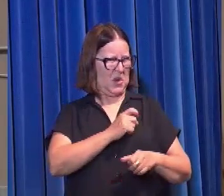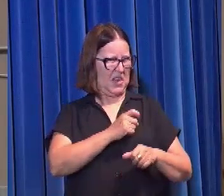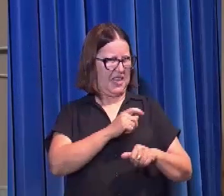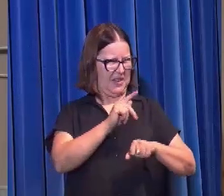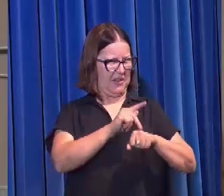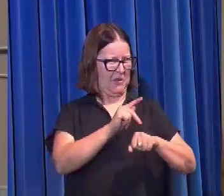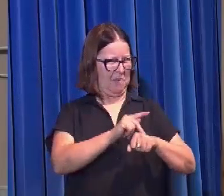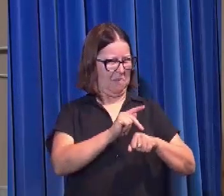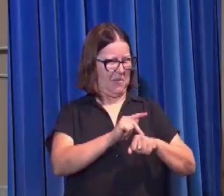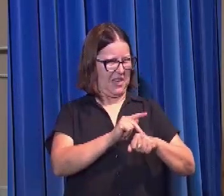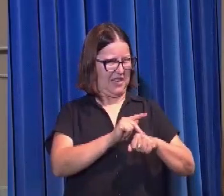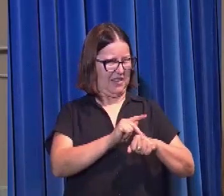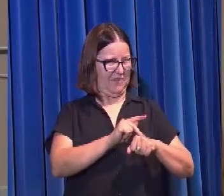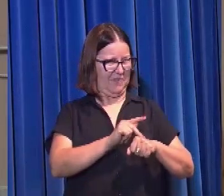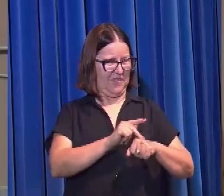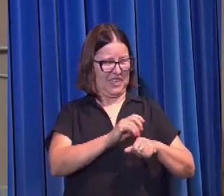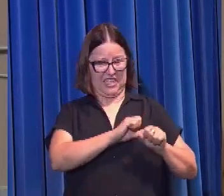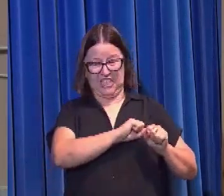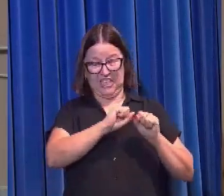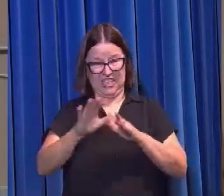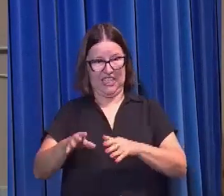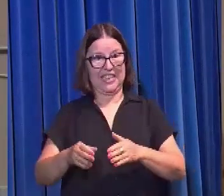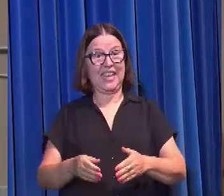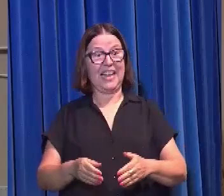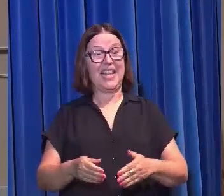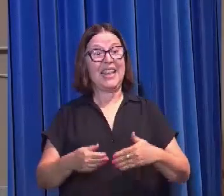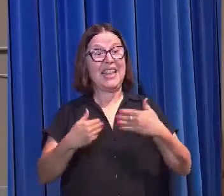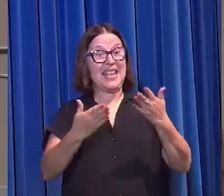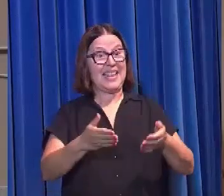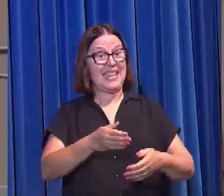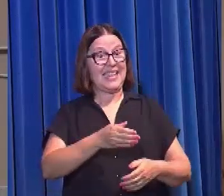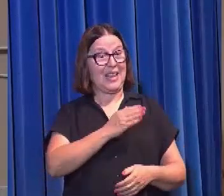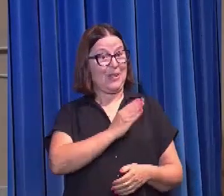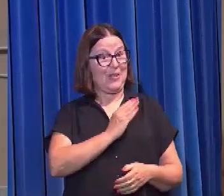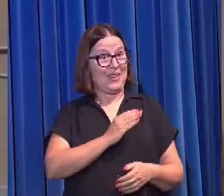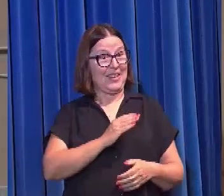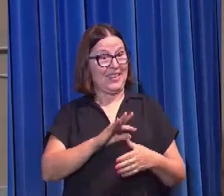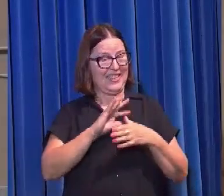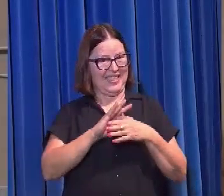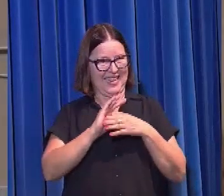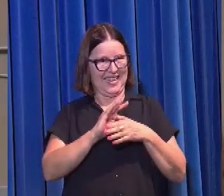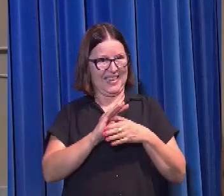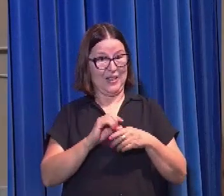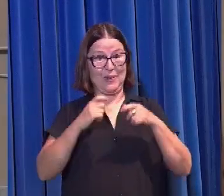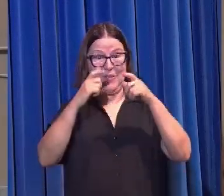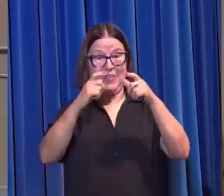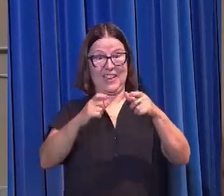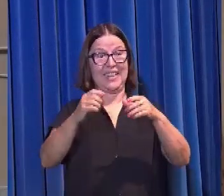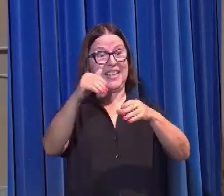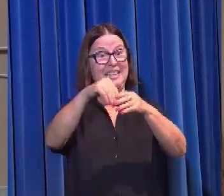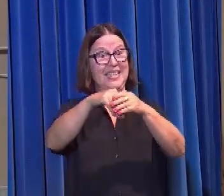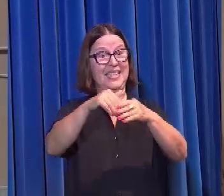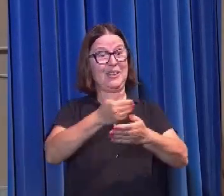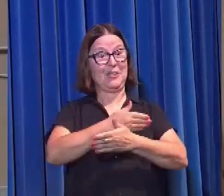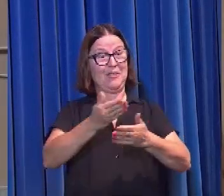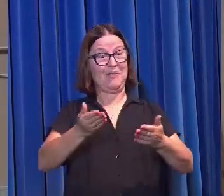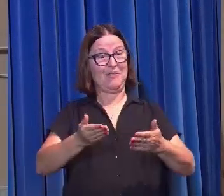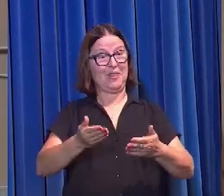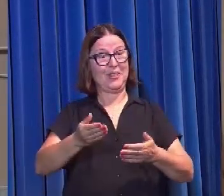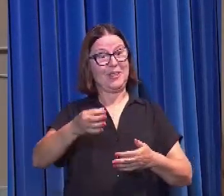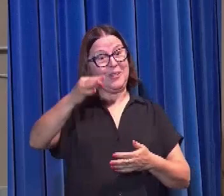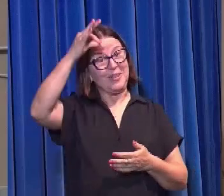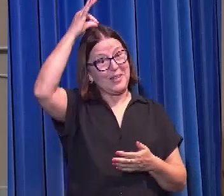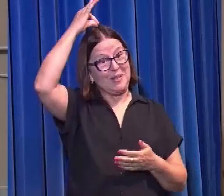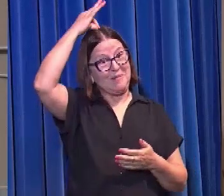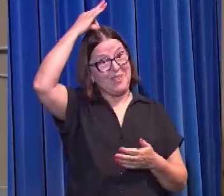de pedra e vos darei um coração de carne. Porei dentro de vós o meu espírito com E maiúsculo. E então eu farei que vocês